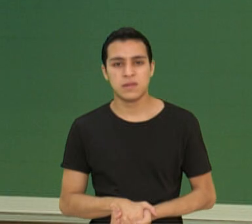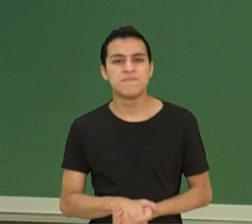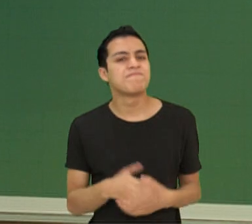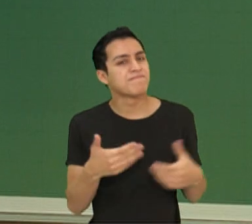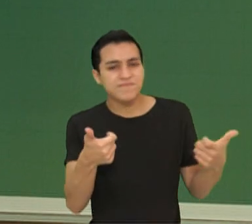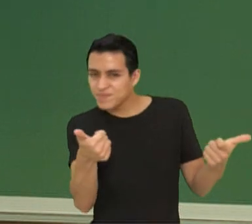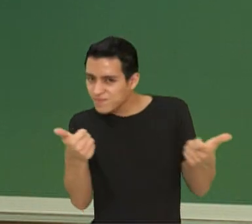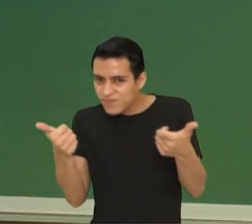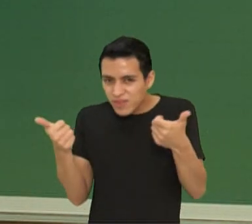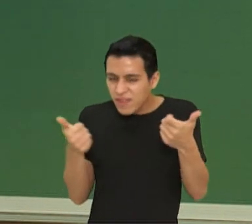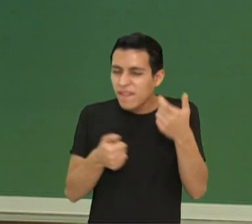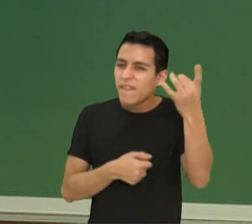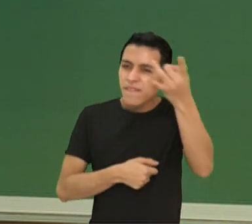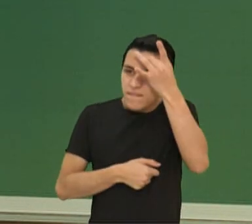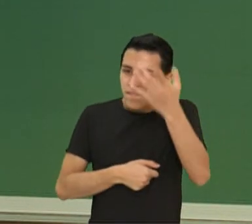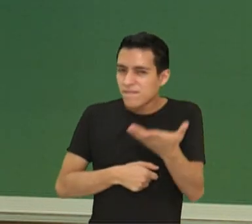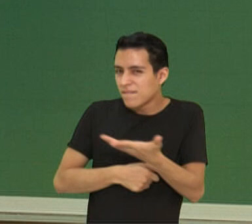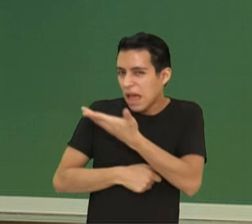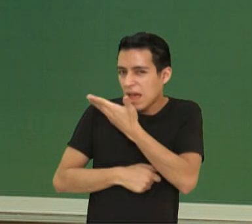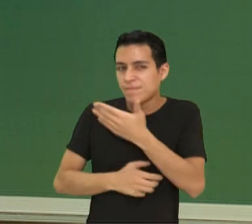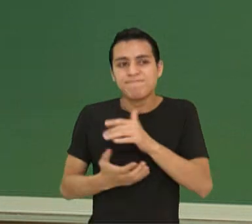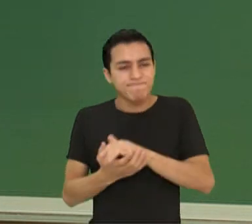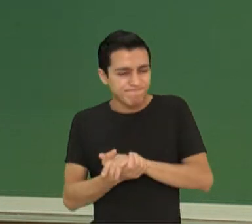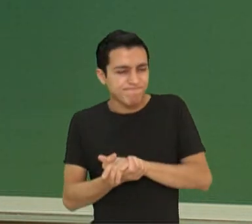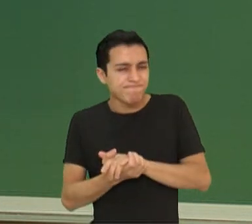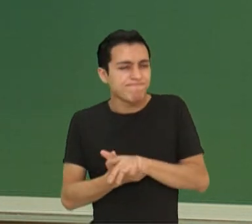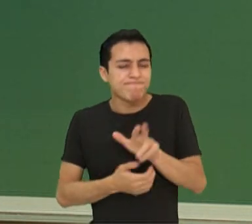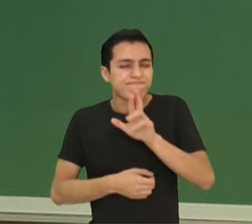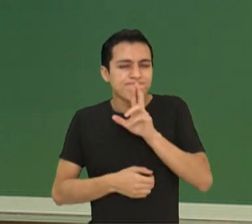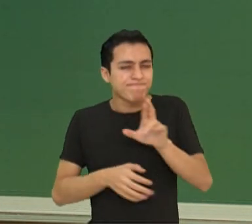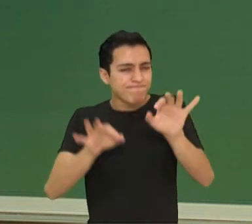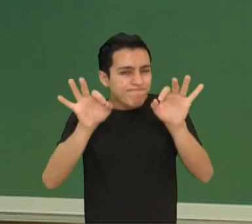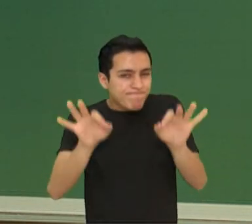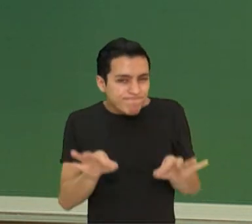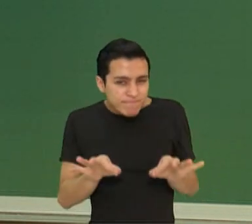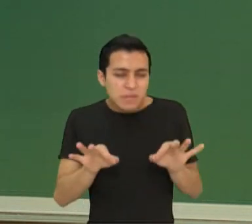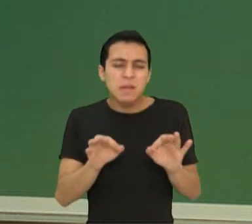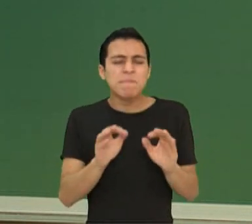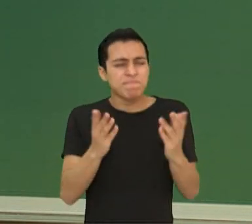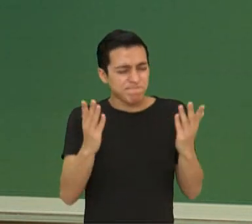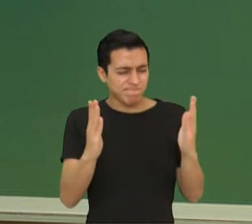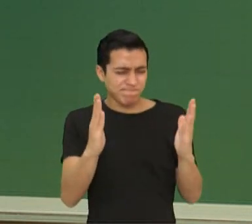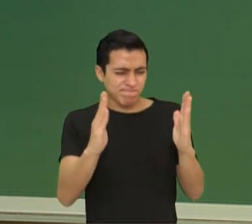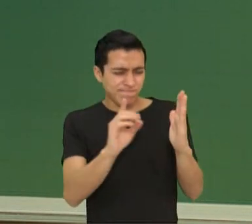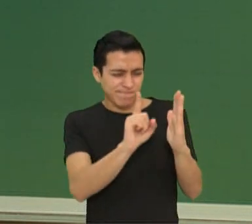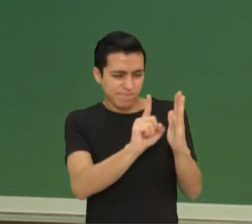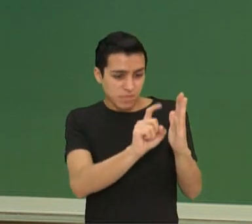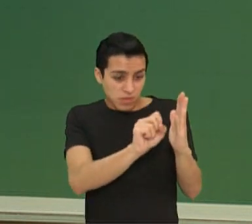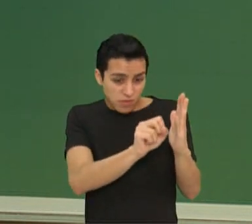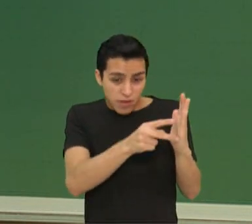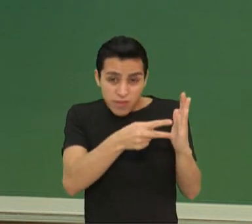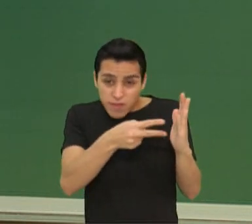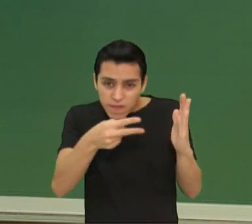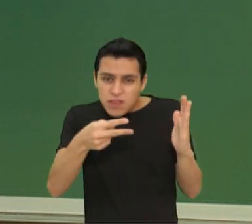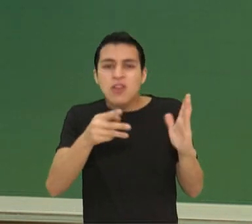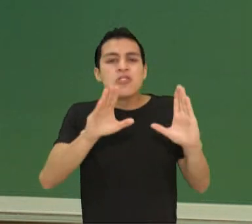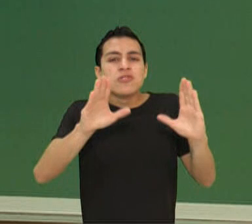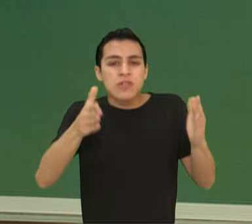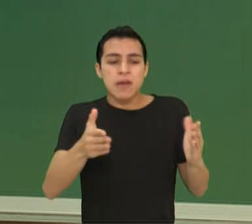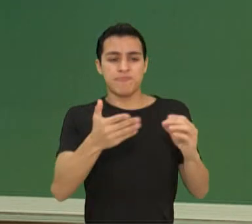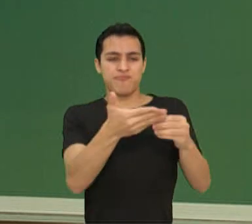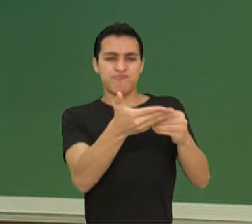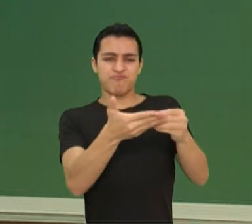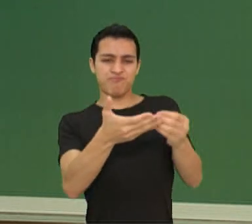E aí, essa estava fácil, né? Resposta, a afirmação é correta. Desde 1822, temos Estado no